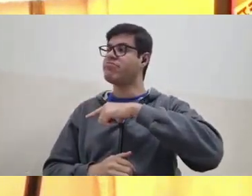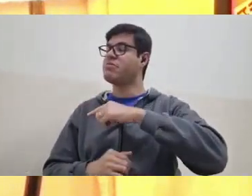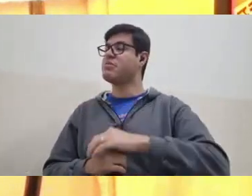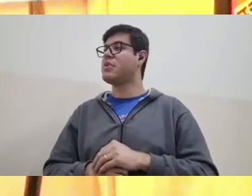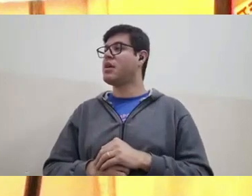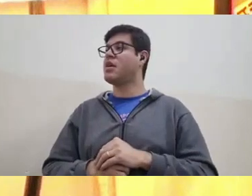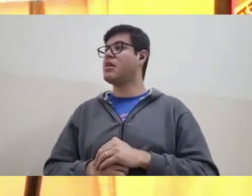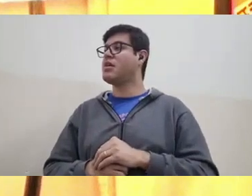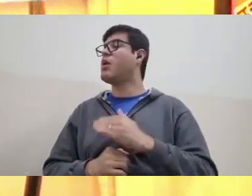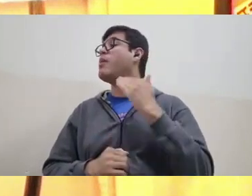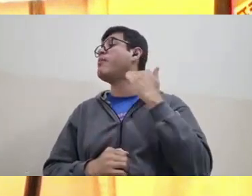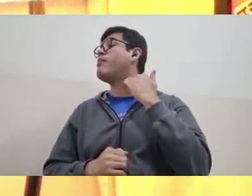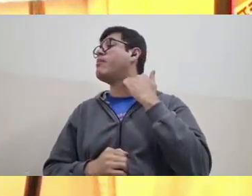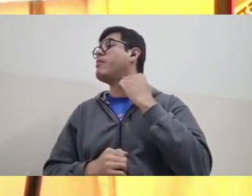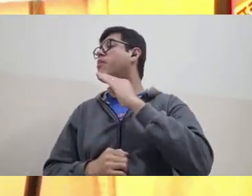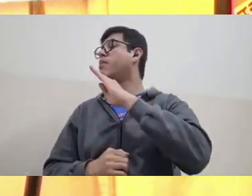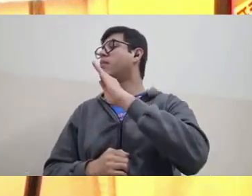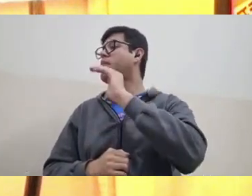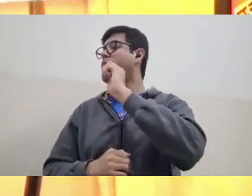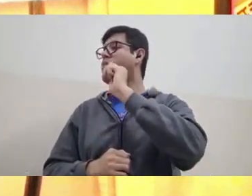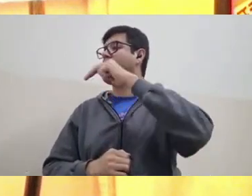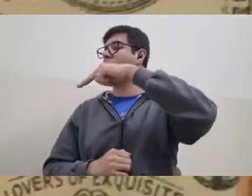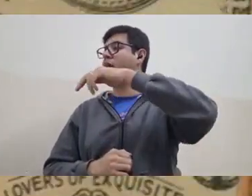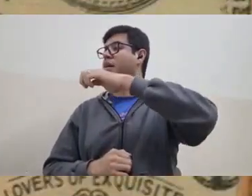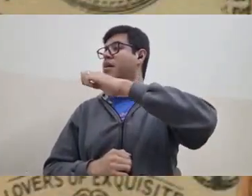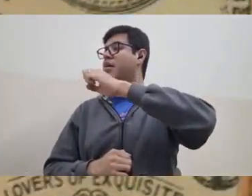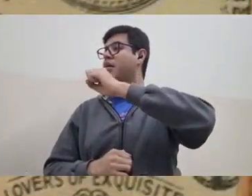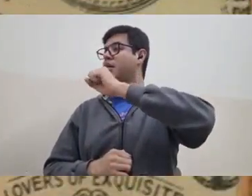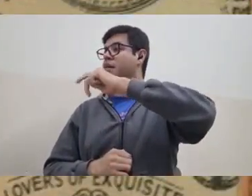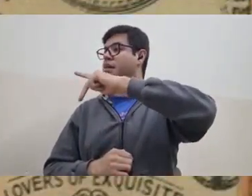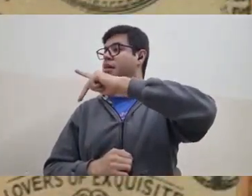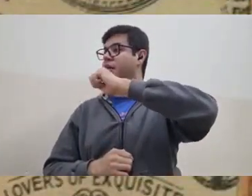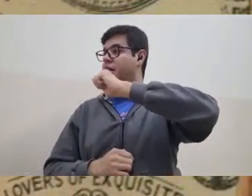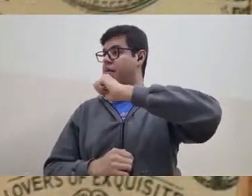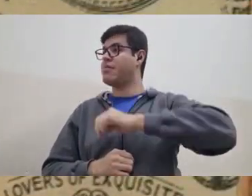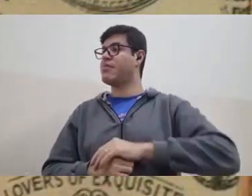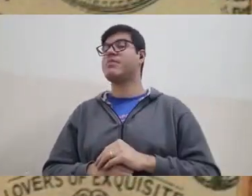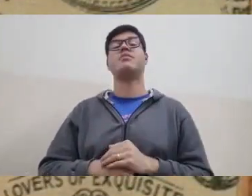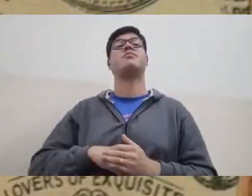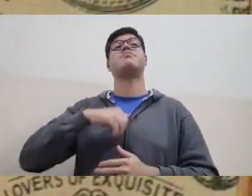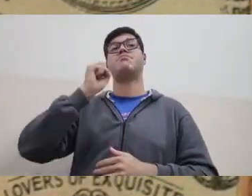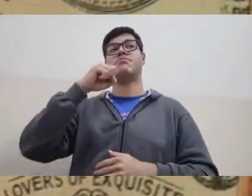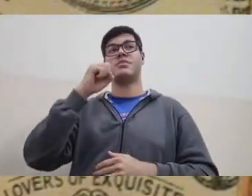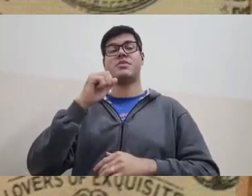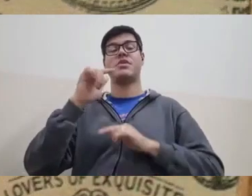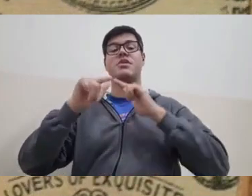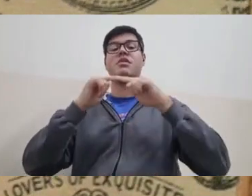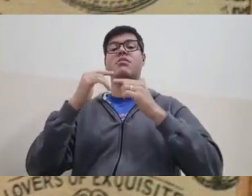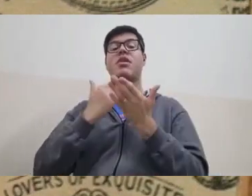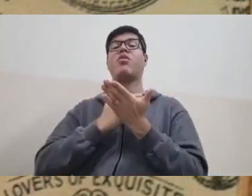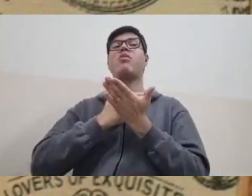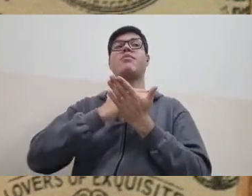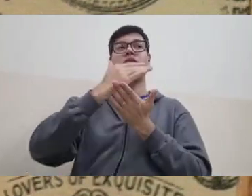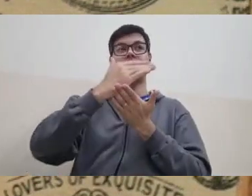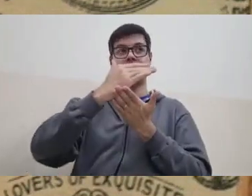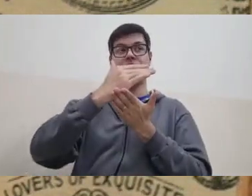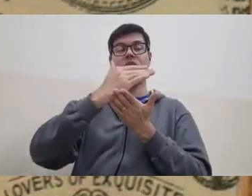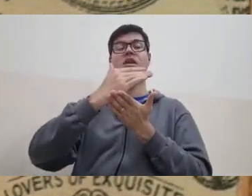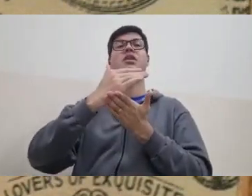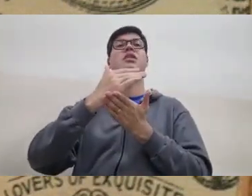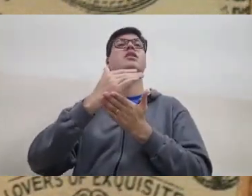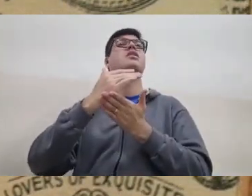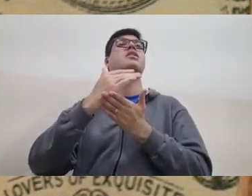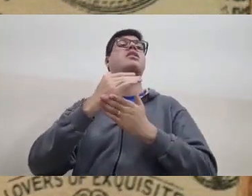o banco banesco Foi a a história da minha vida né comecei a trabalhar eu fiz de tudo nessa vida viu